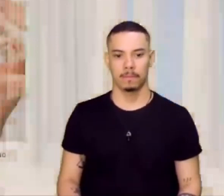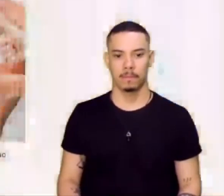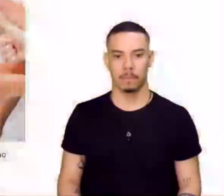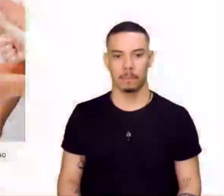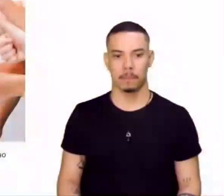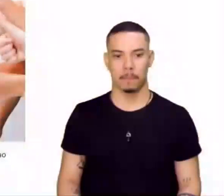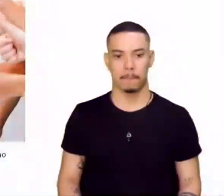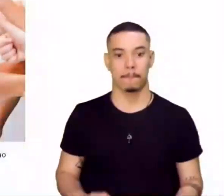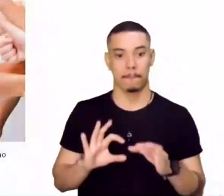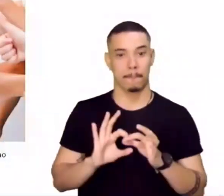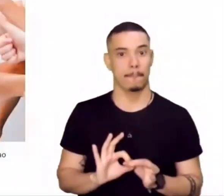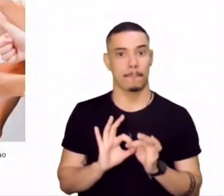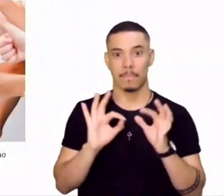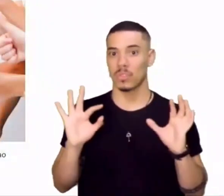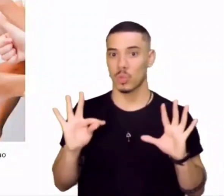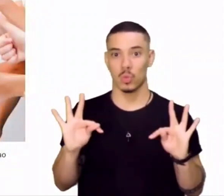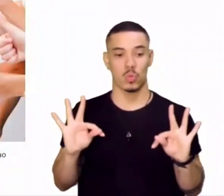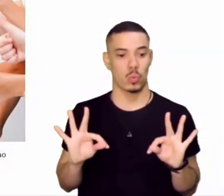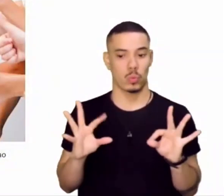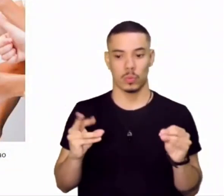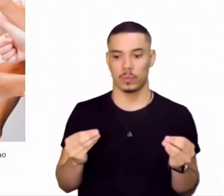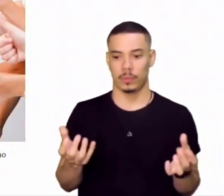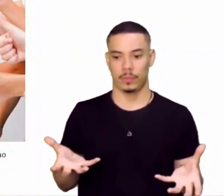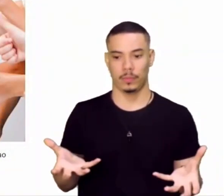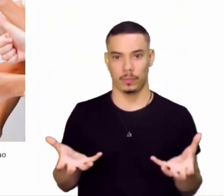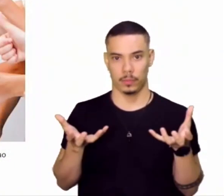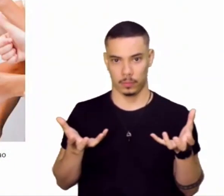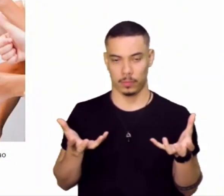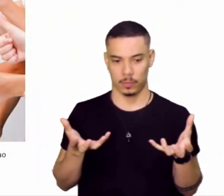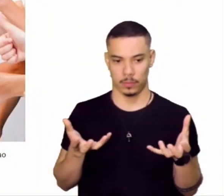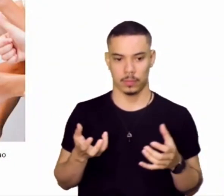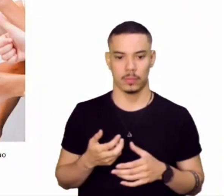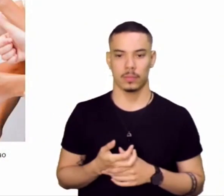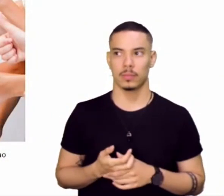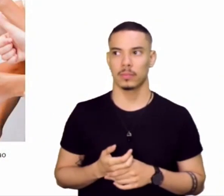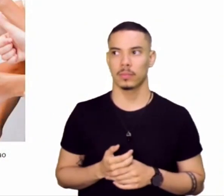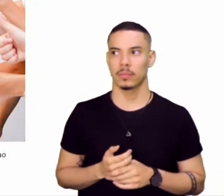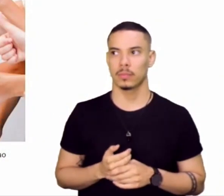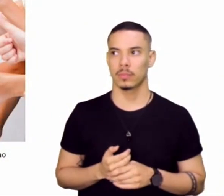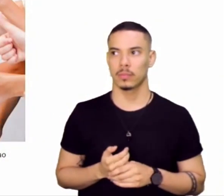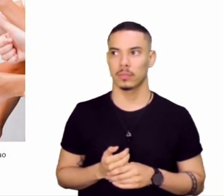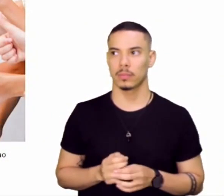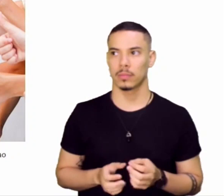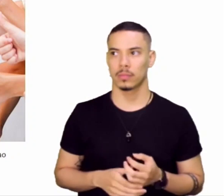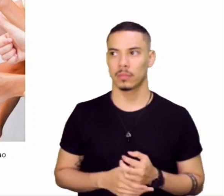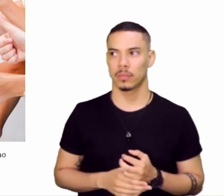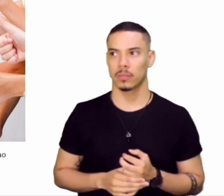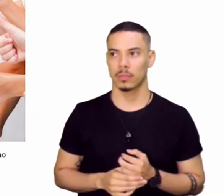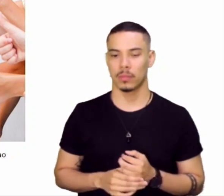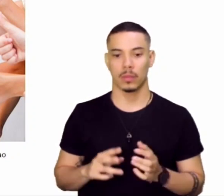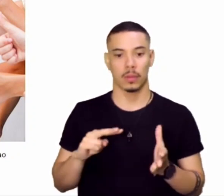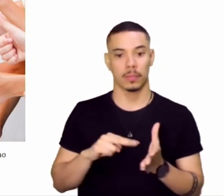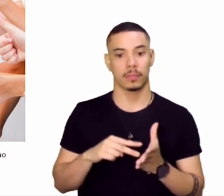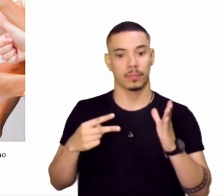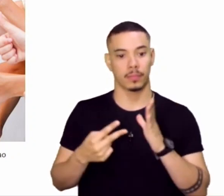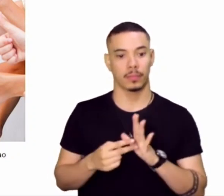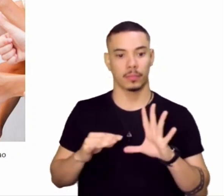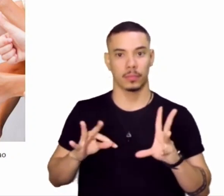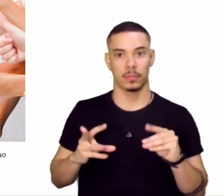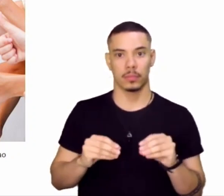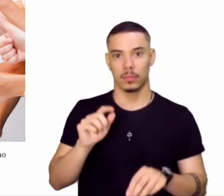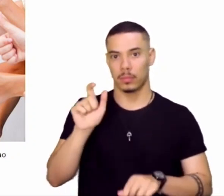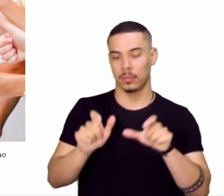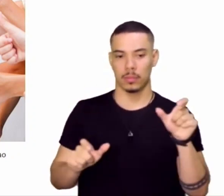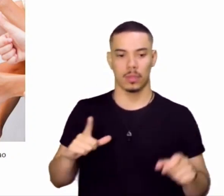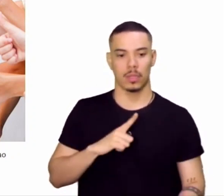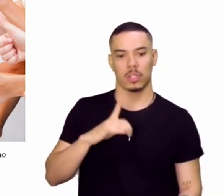A liberdade todos querem, certo? Significa que significava que todo cidadão tinha direito